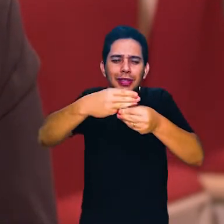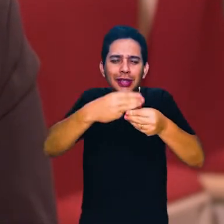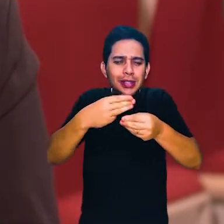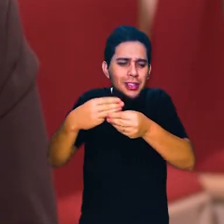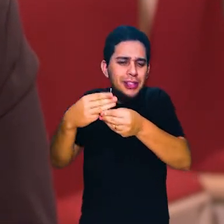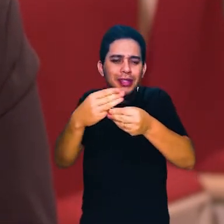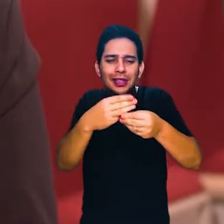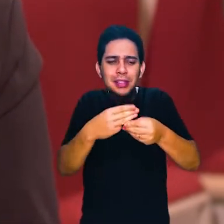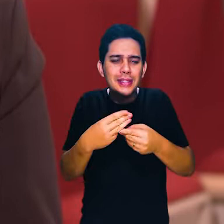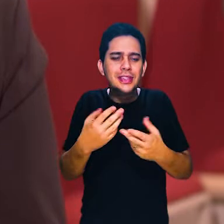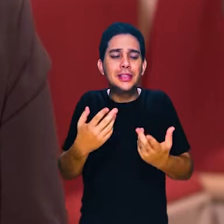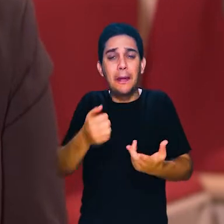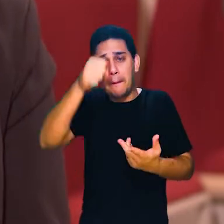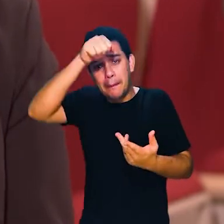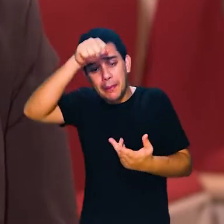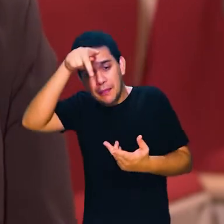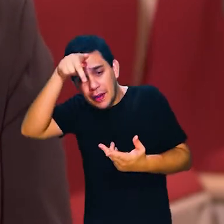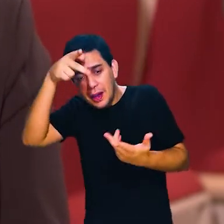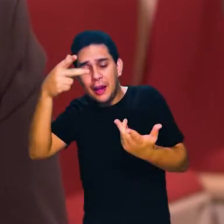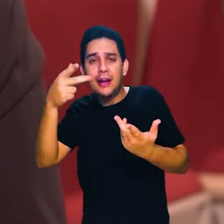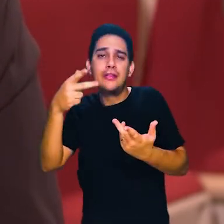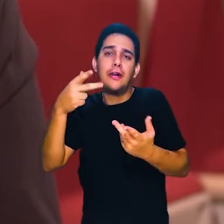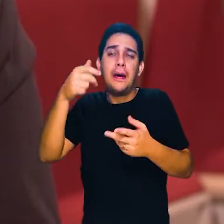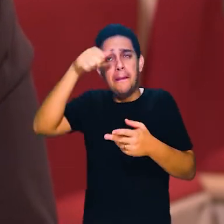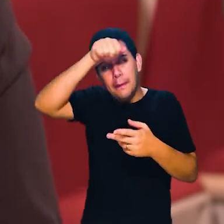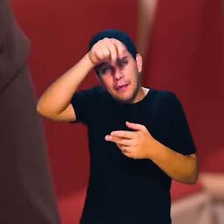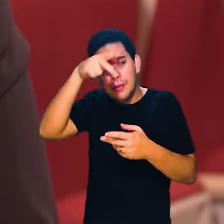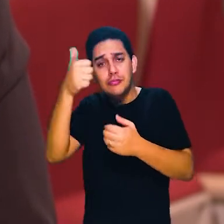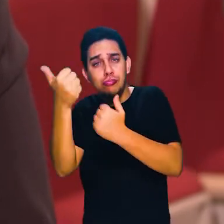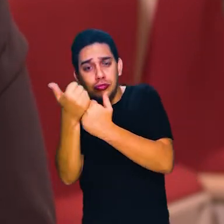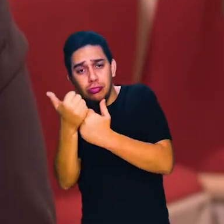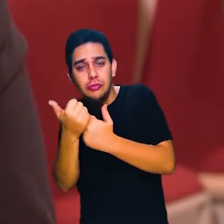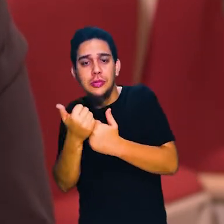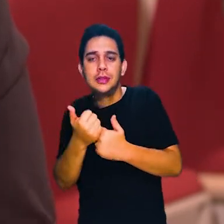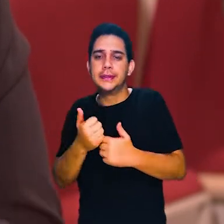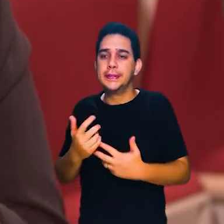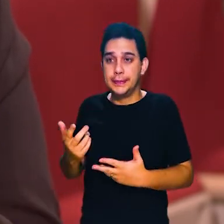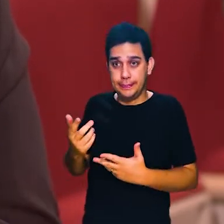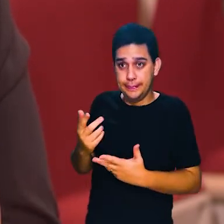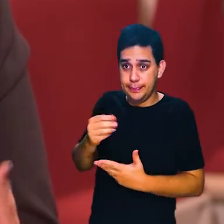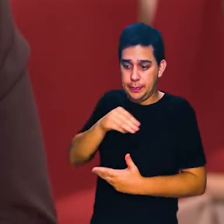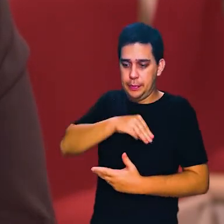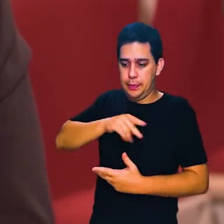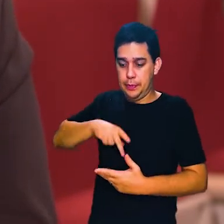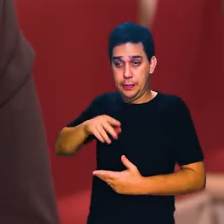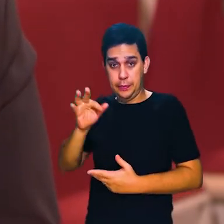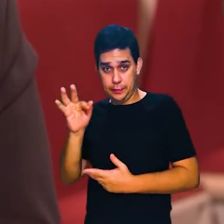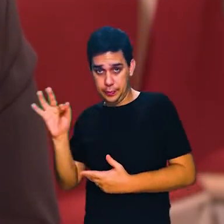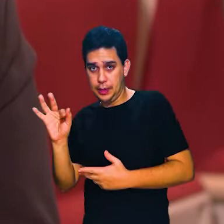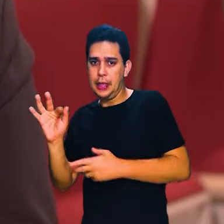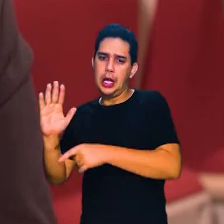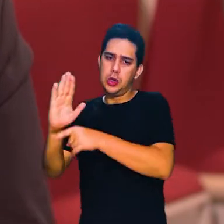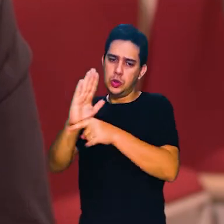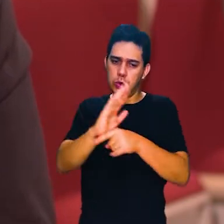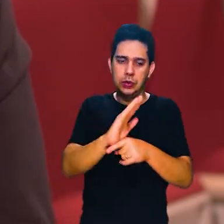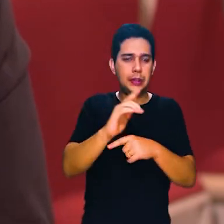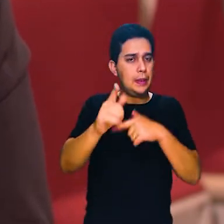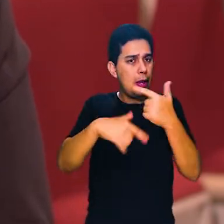Público Eleitoral e atuam por delegação do Ministério Público Federal, e atuam junto às zonas